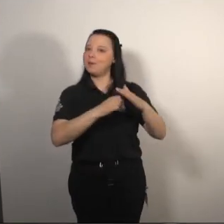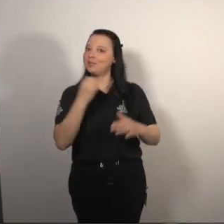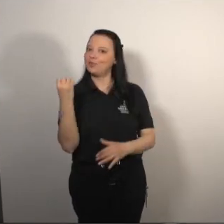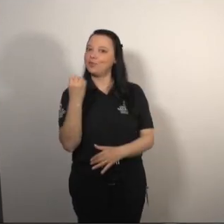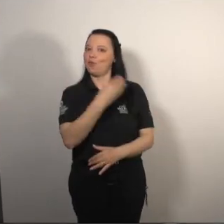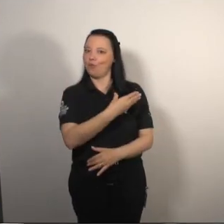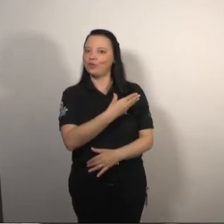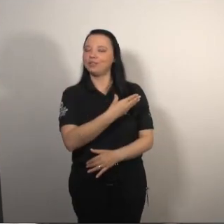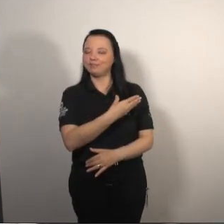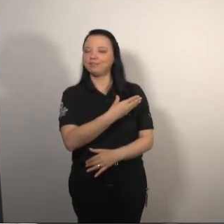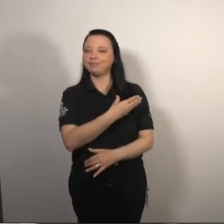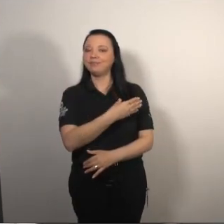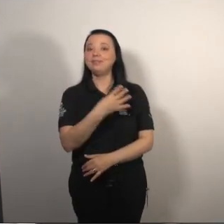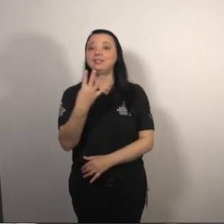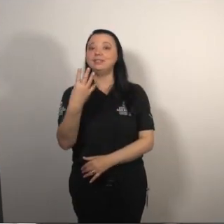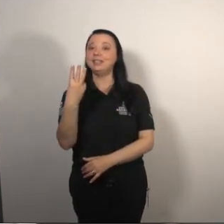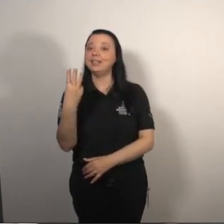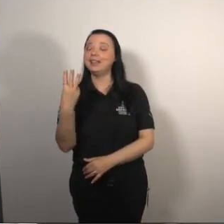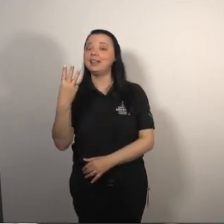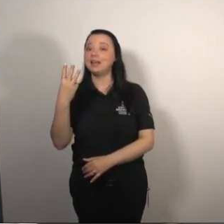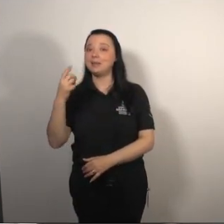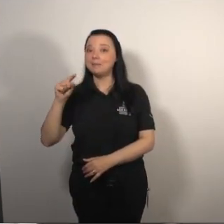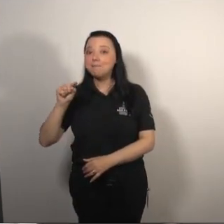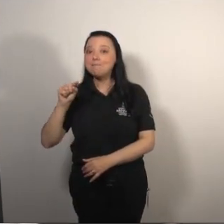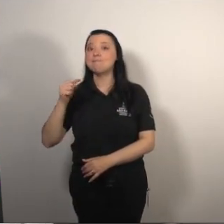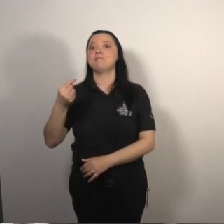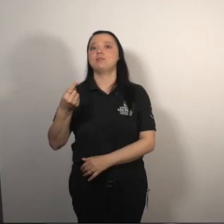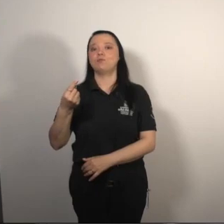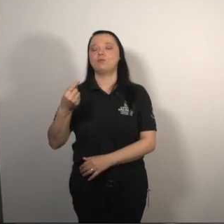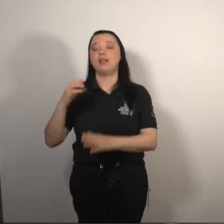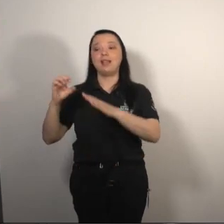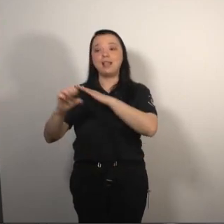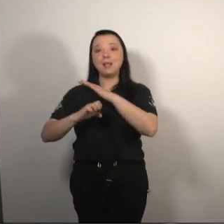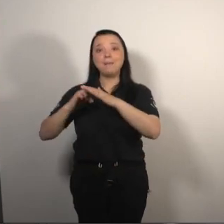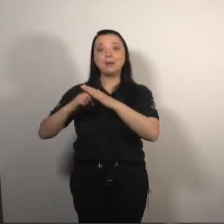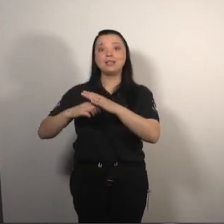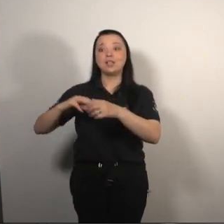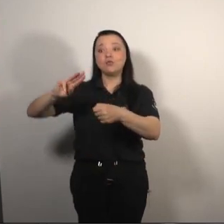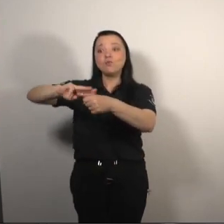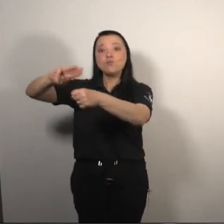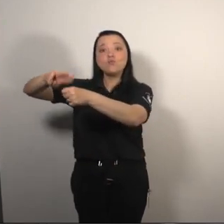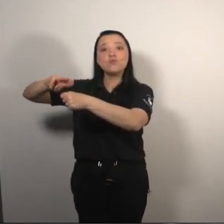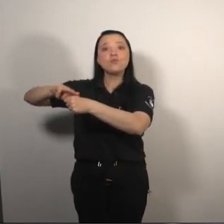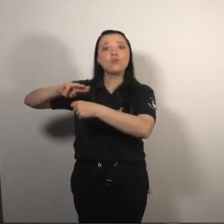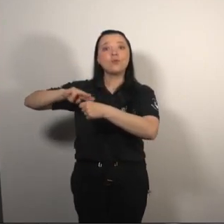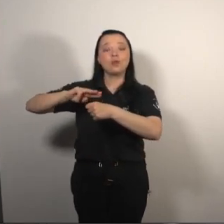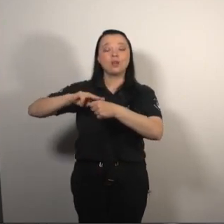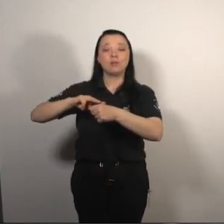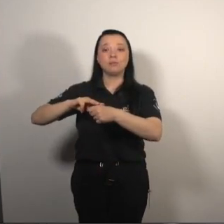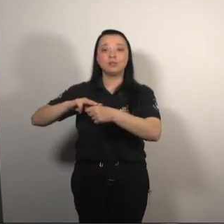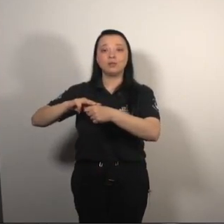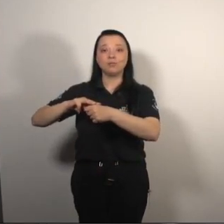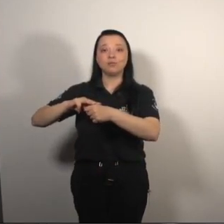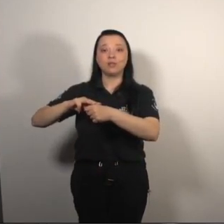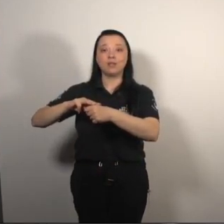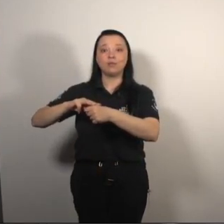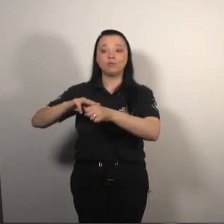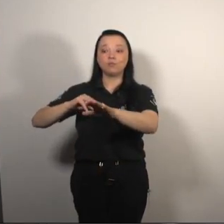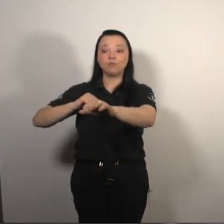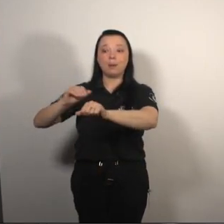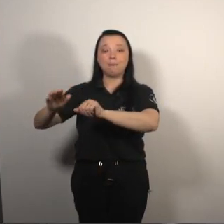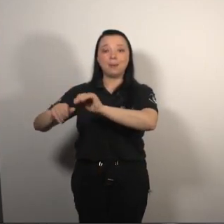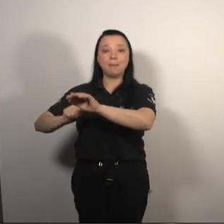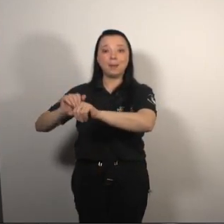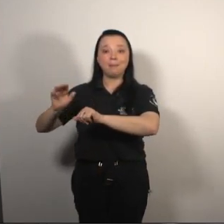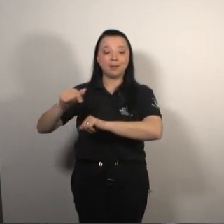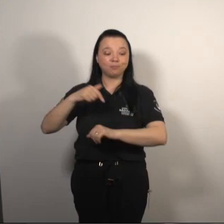e 43 mil empresas de outros municípios transferidos através dessa segurança jurídica num dos maiores